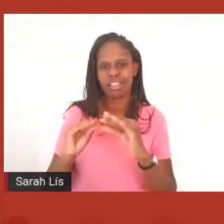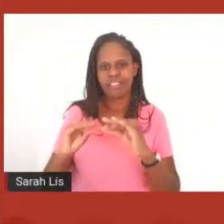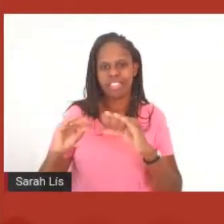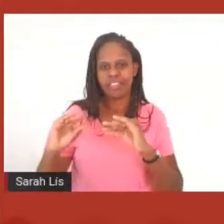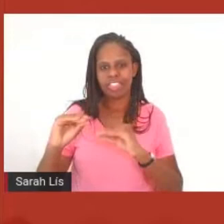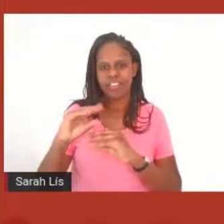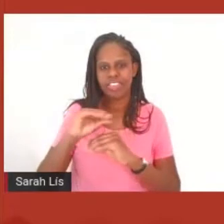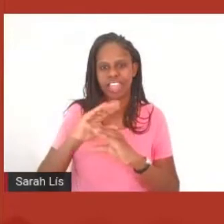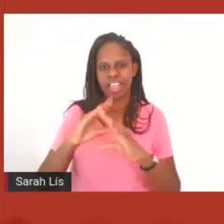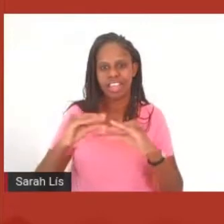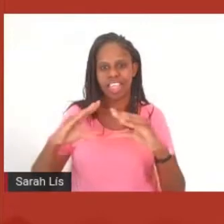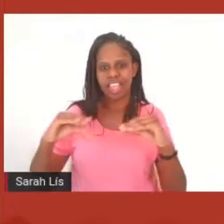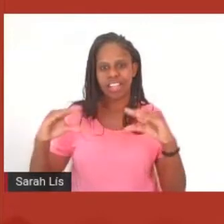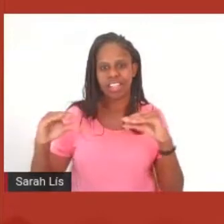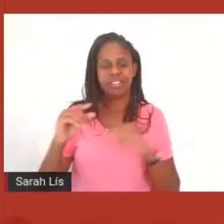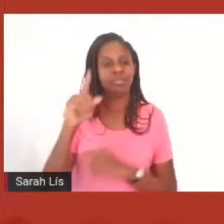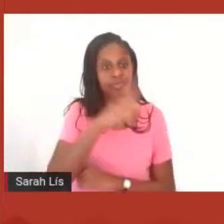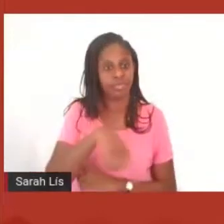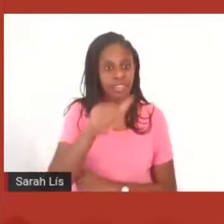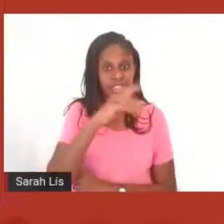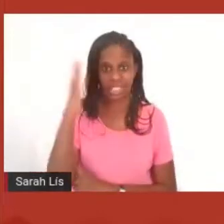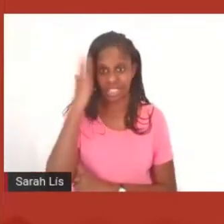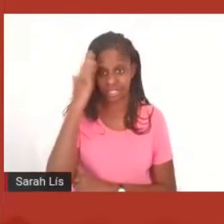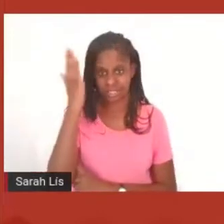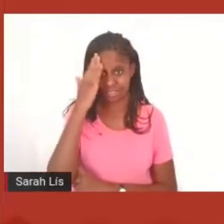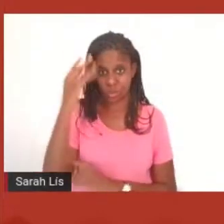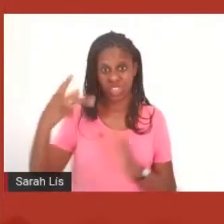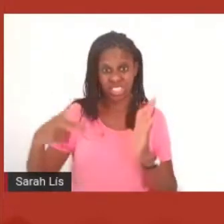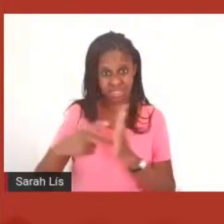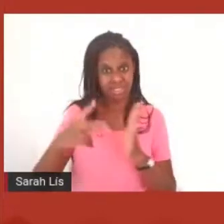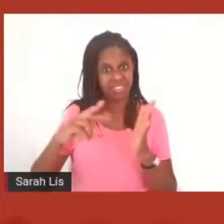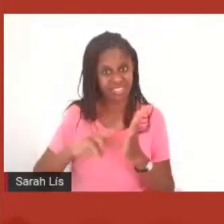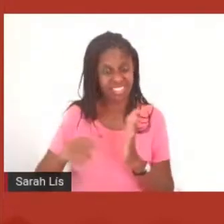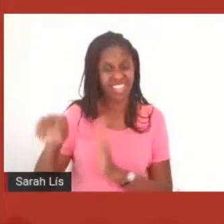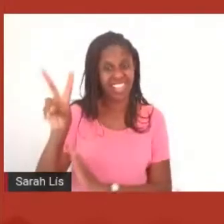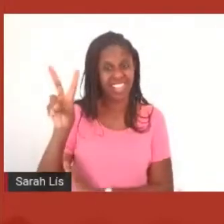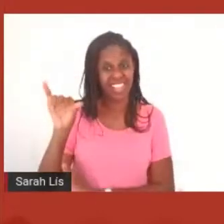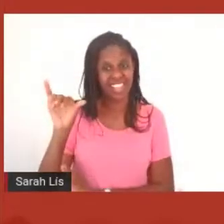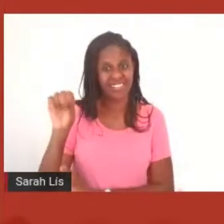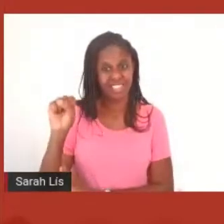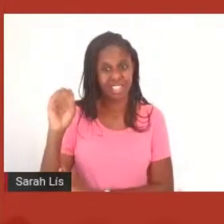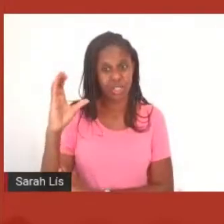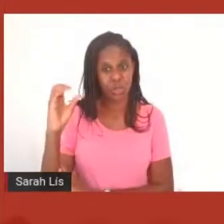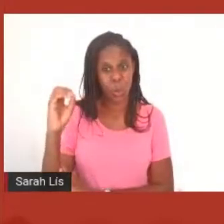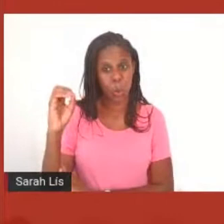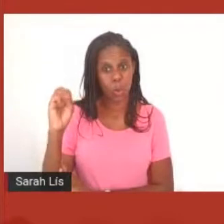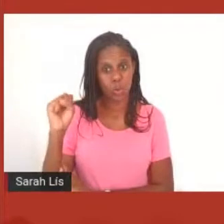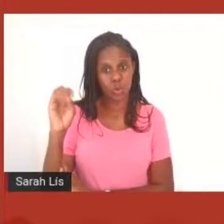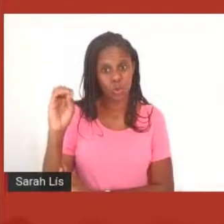Todo mundo sabe o que é viscosidade desde que nasceu, né, gente?